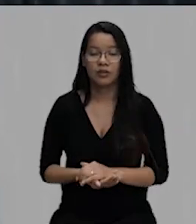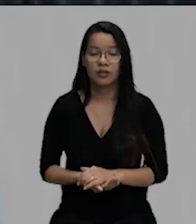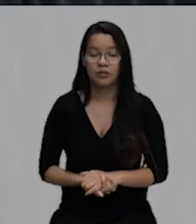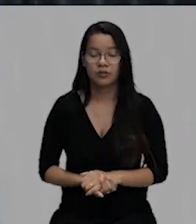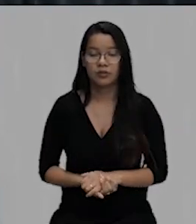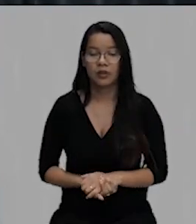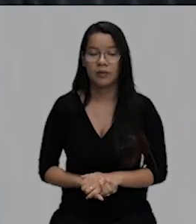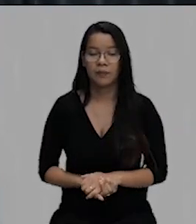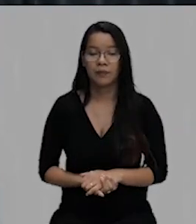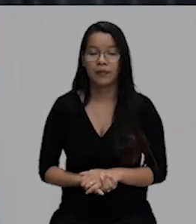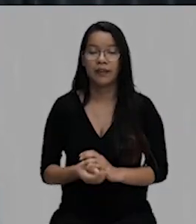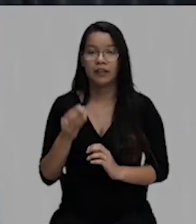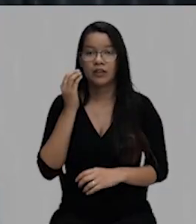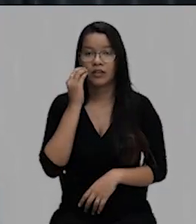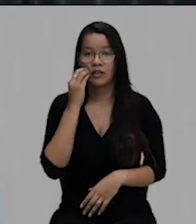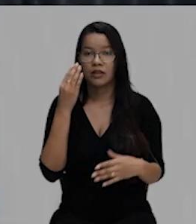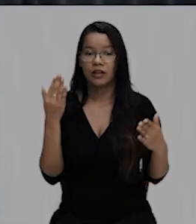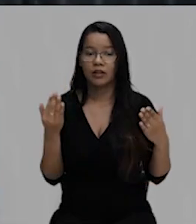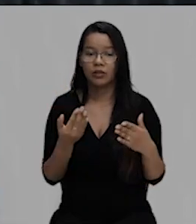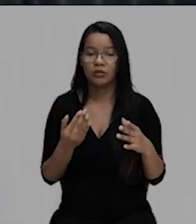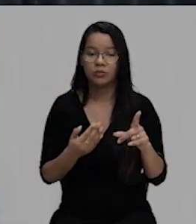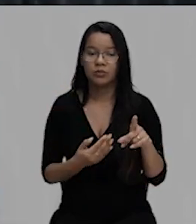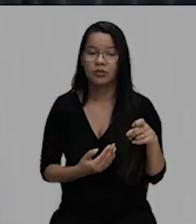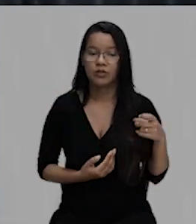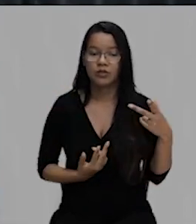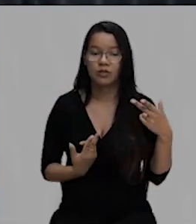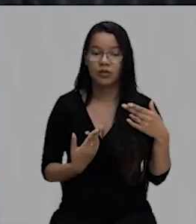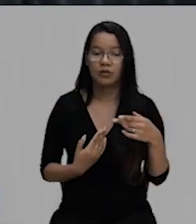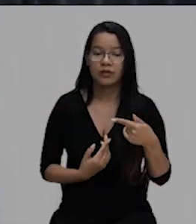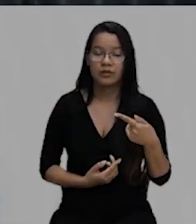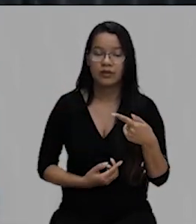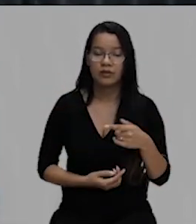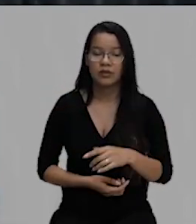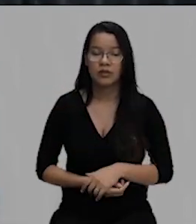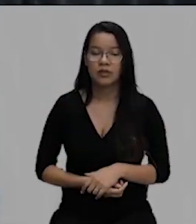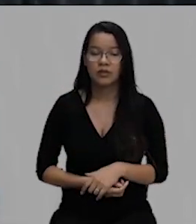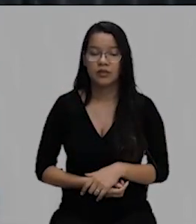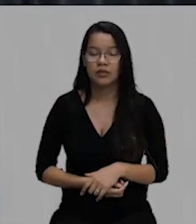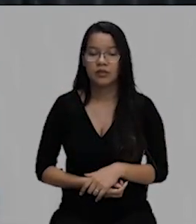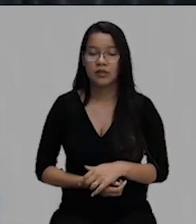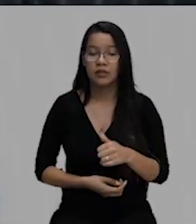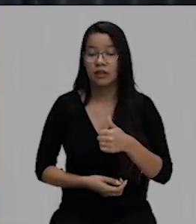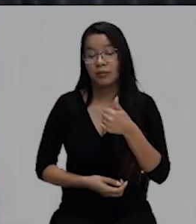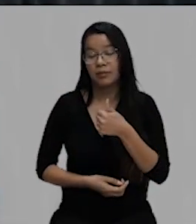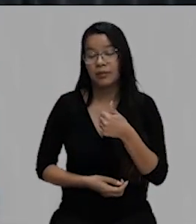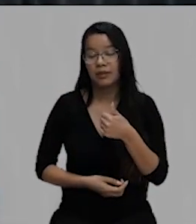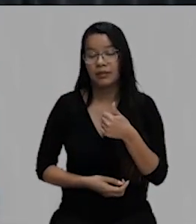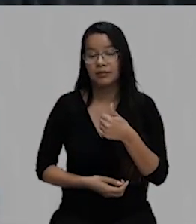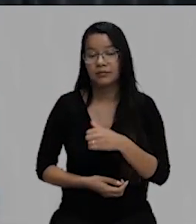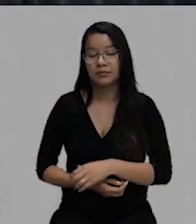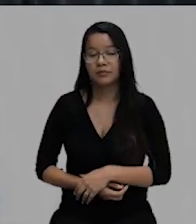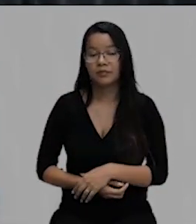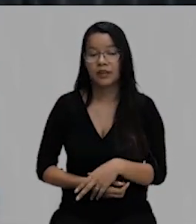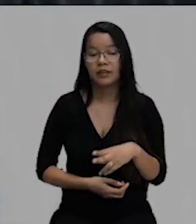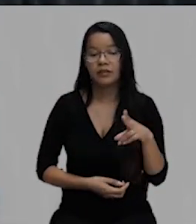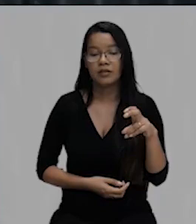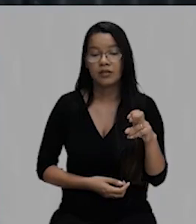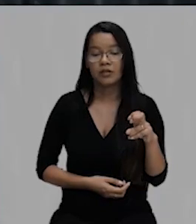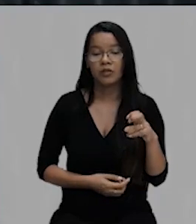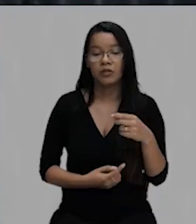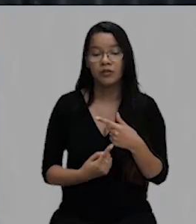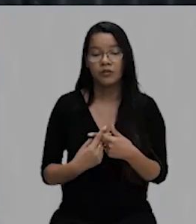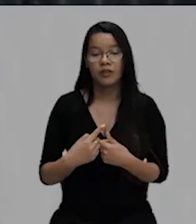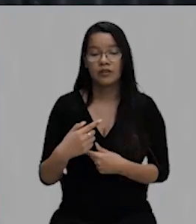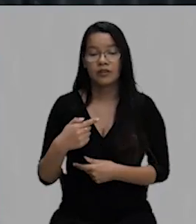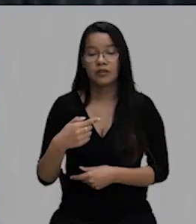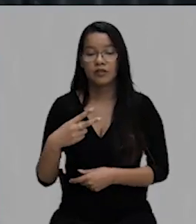lá. Testando agora para o x igual a 7. Vou testar em quem? Na primeira, tá? Ó, ficou 5